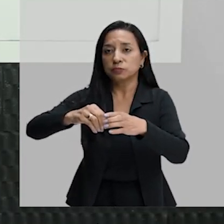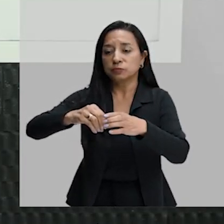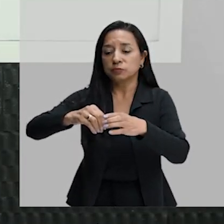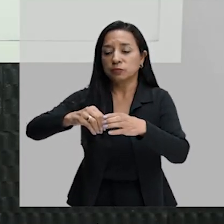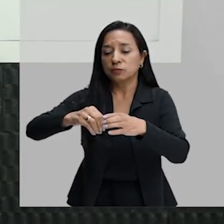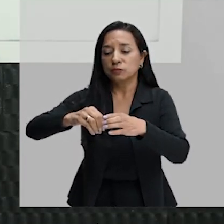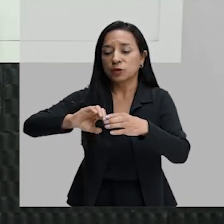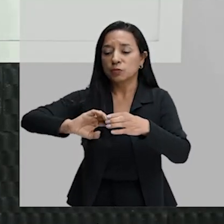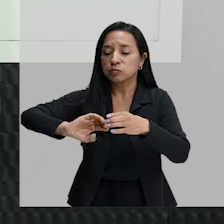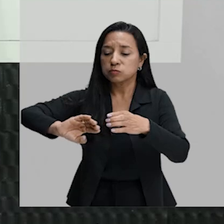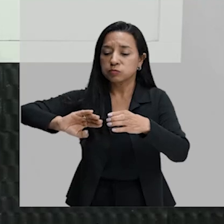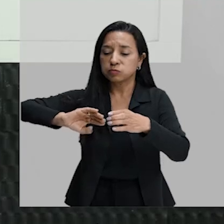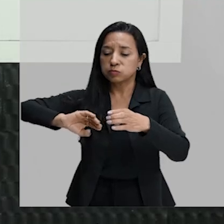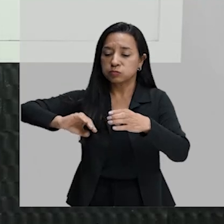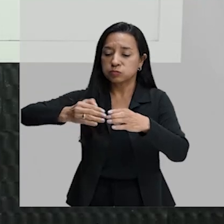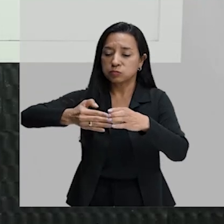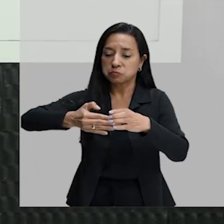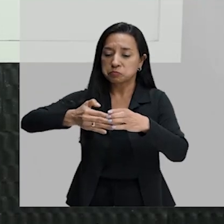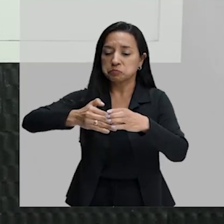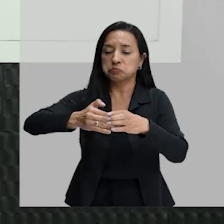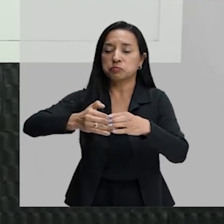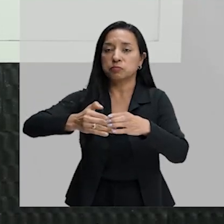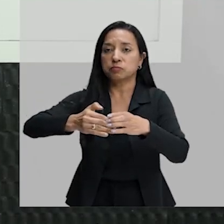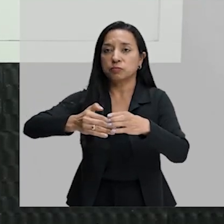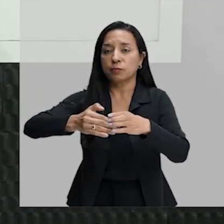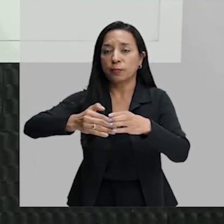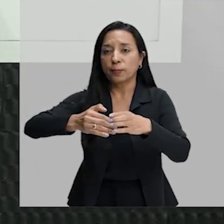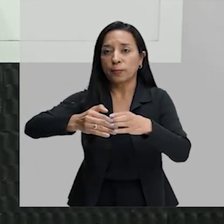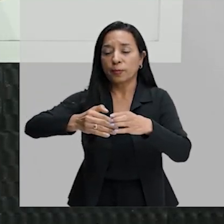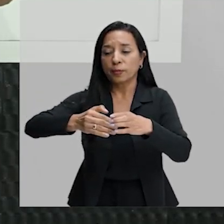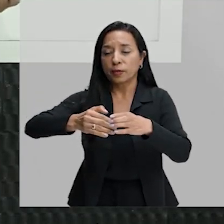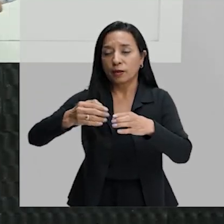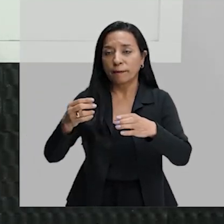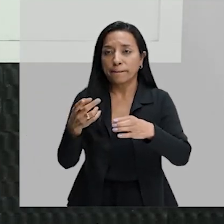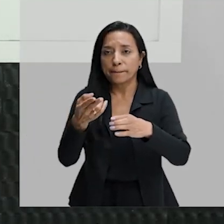houve um distanciamento. Logicamente,